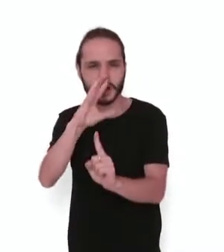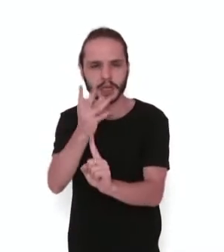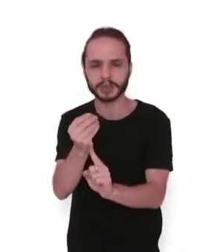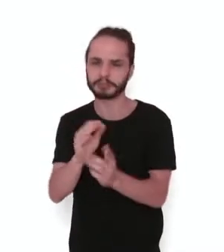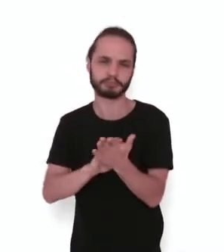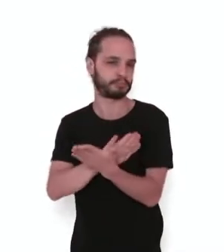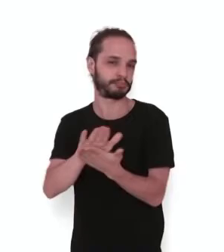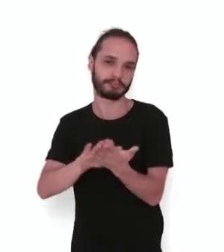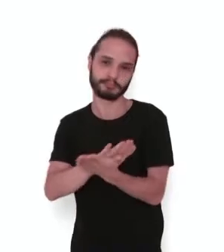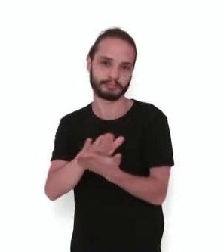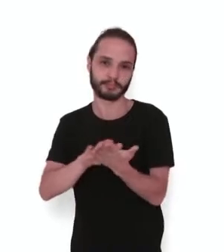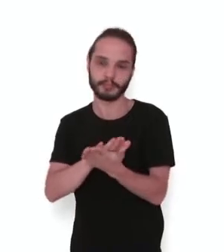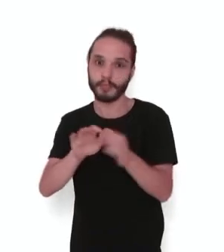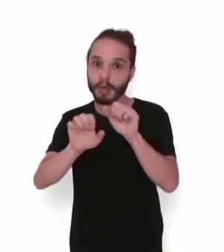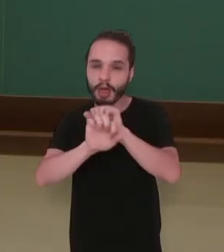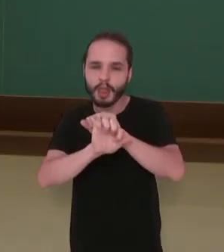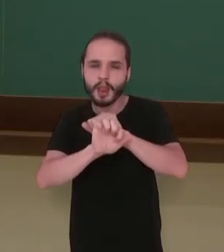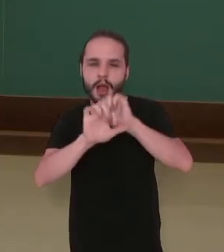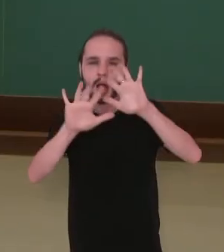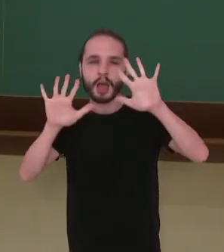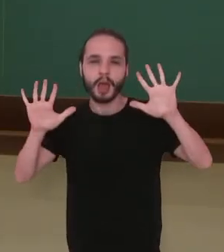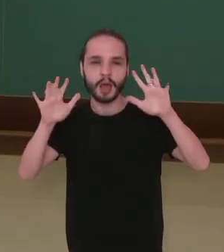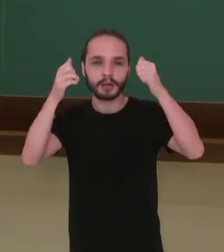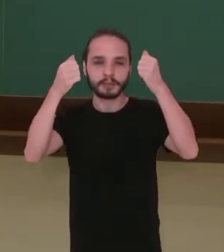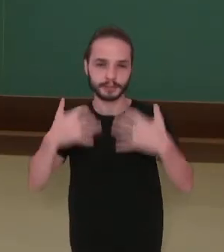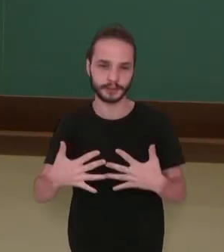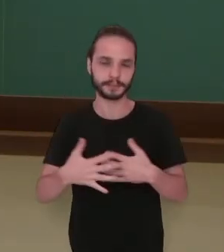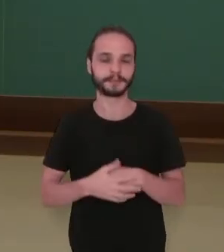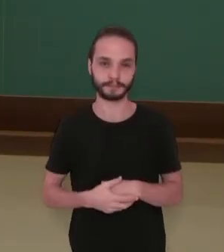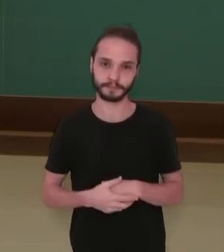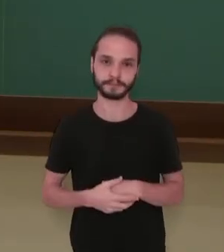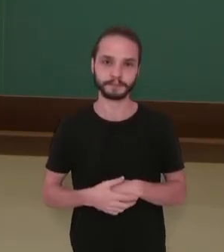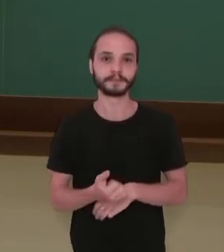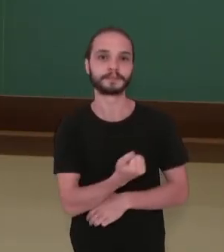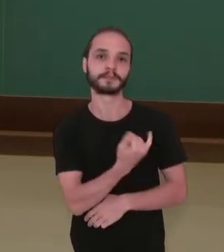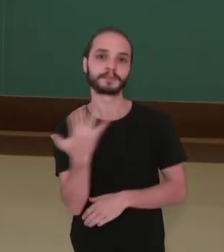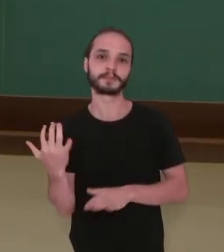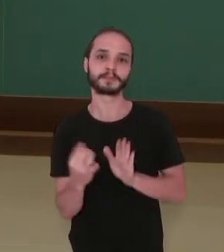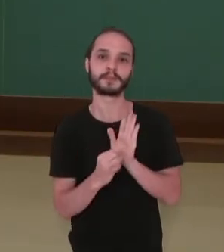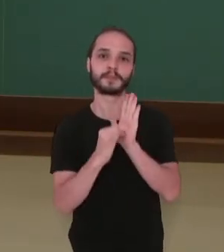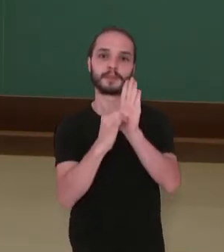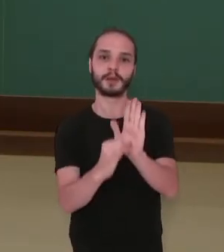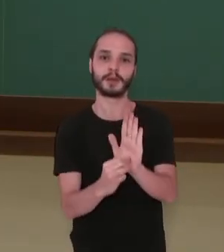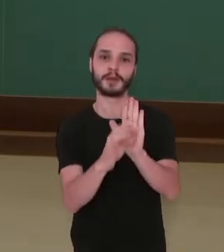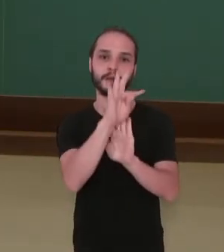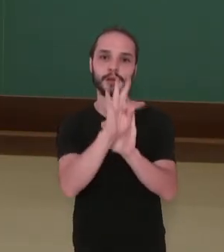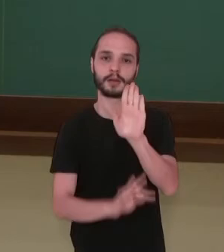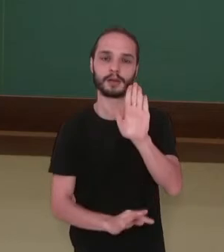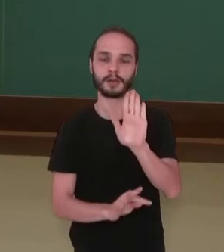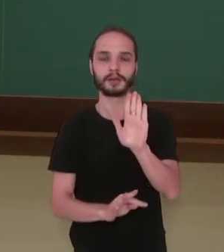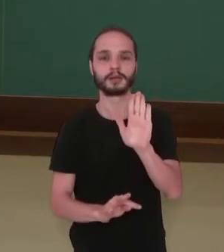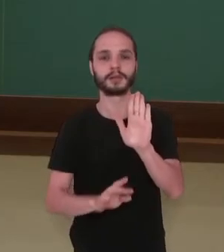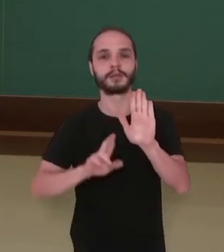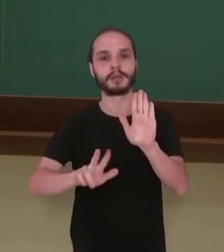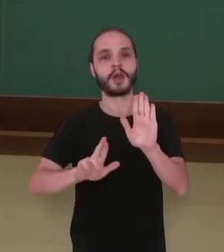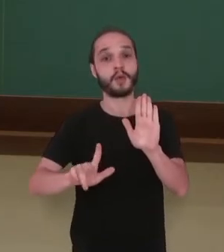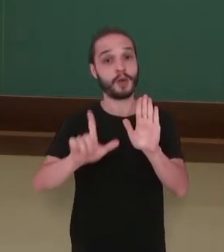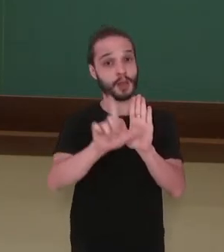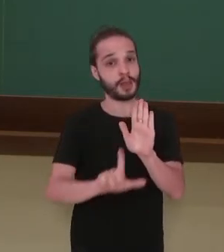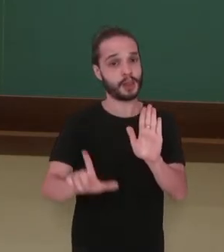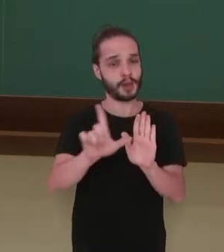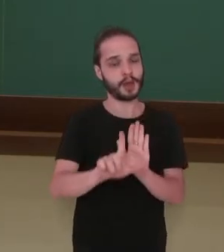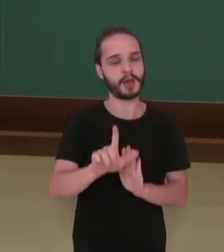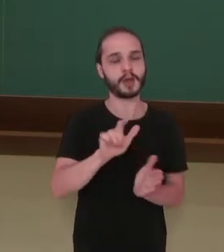artística, com clareza. Alguns exemplos de textos não literários são artigos